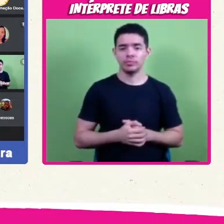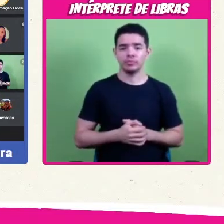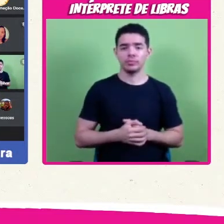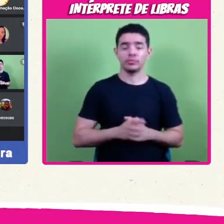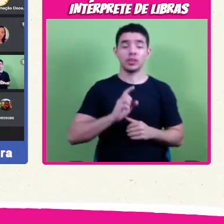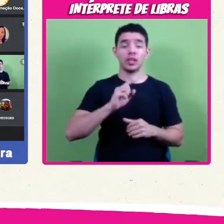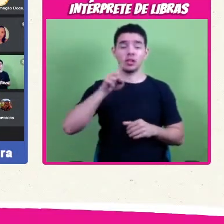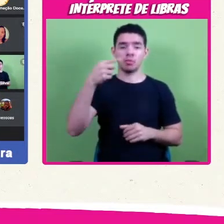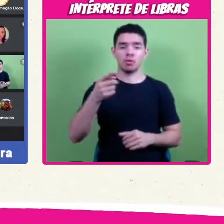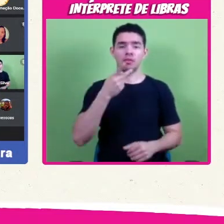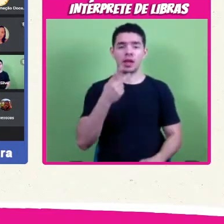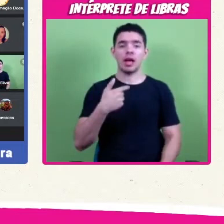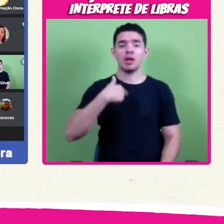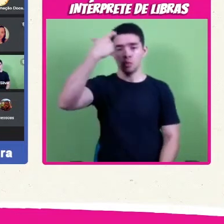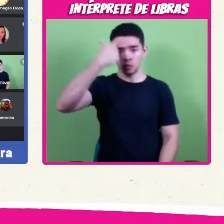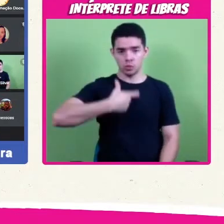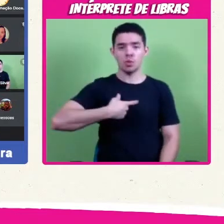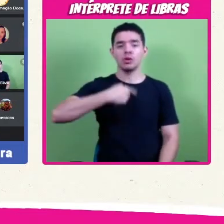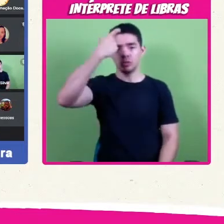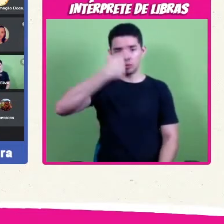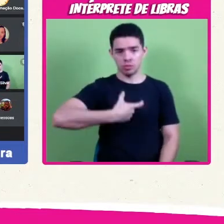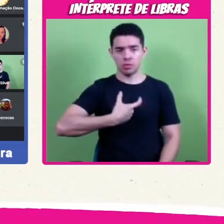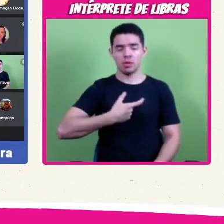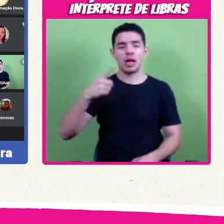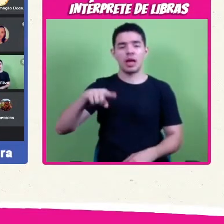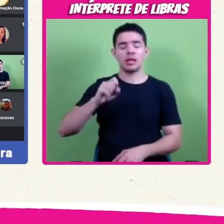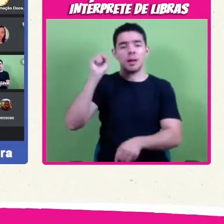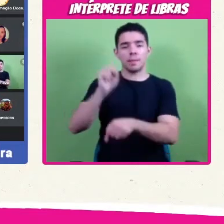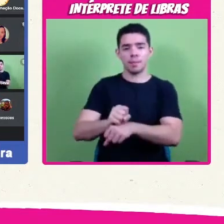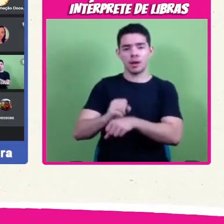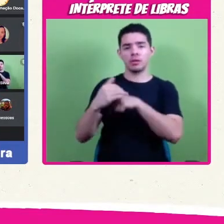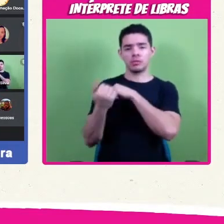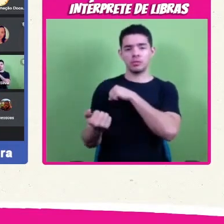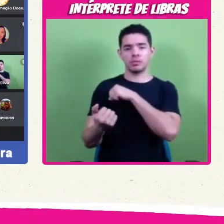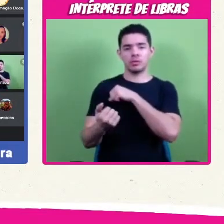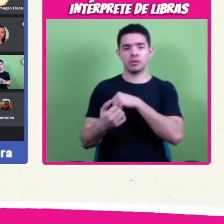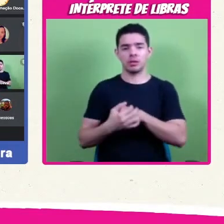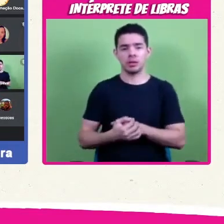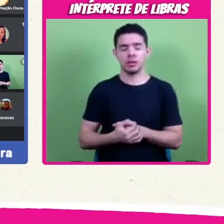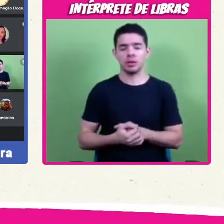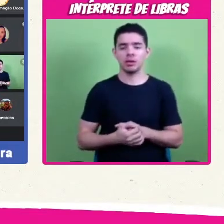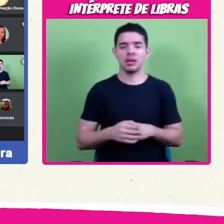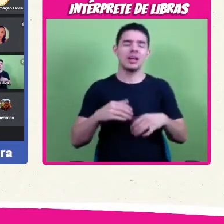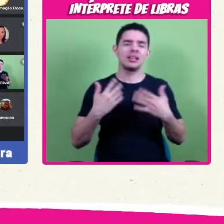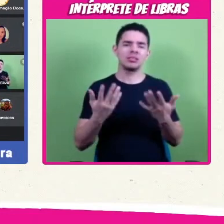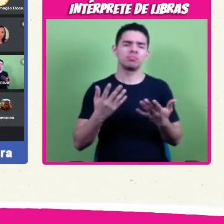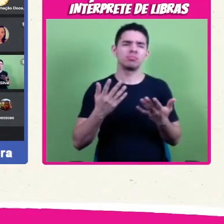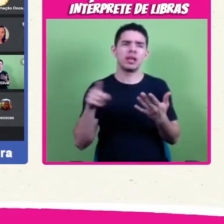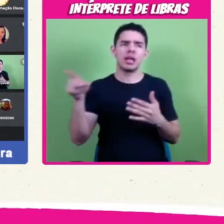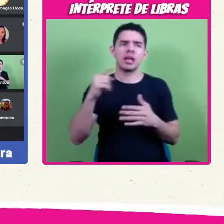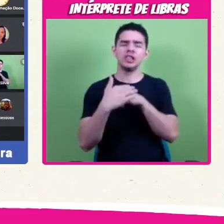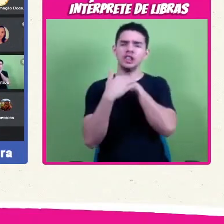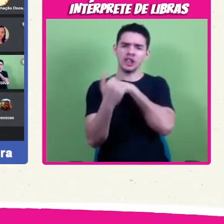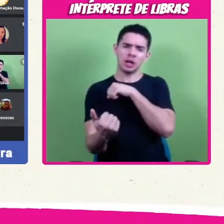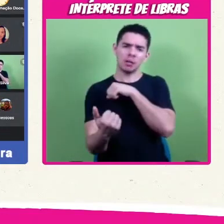eles pararam de me chamar. É muito interessante porque eles nos chamam do que nós não somos para nos